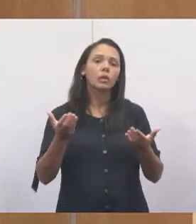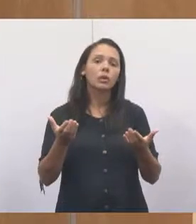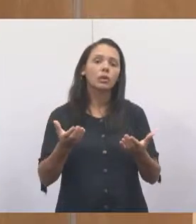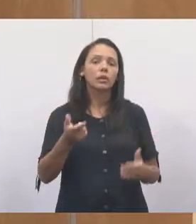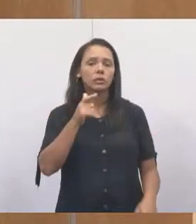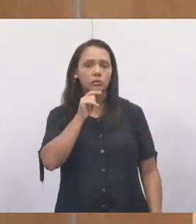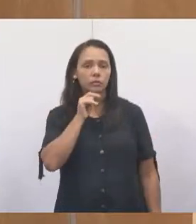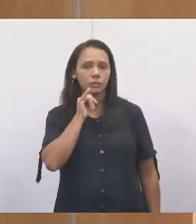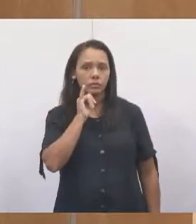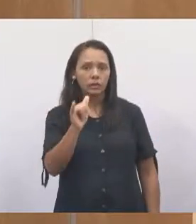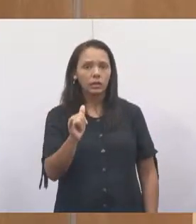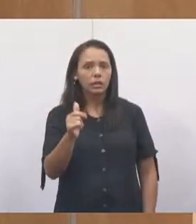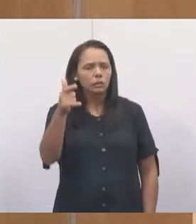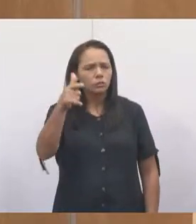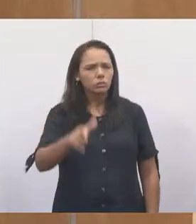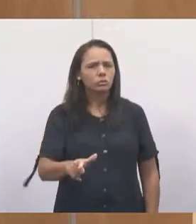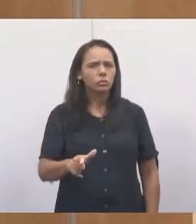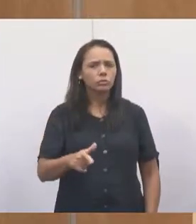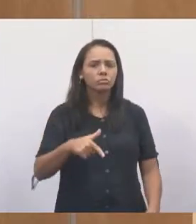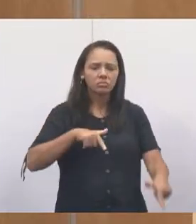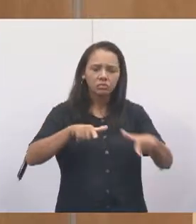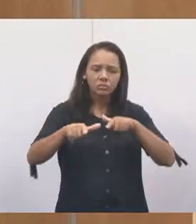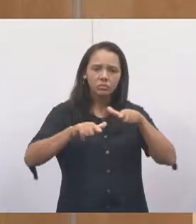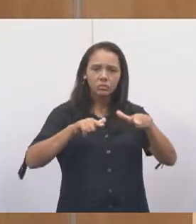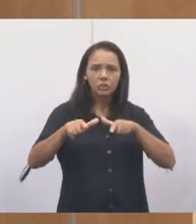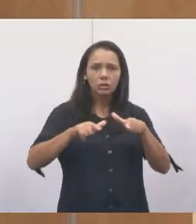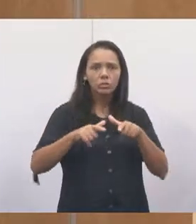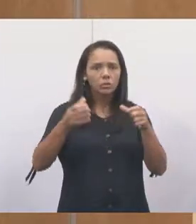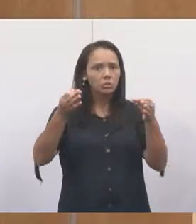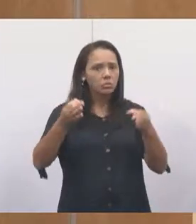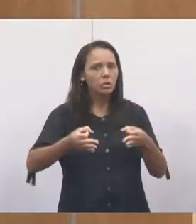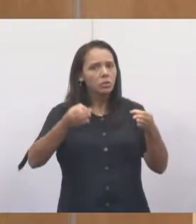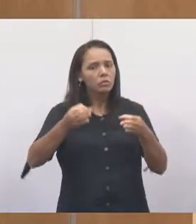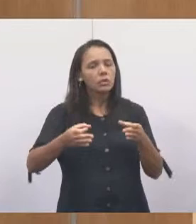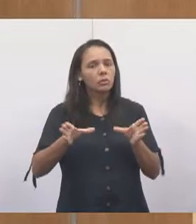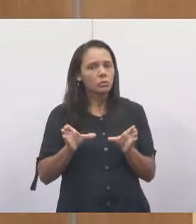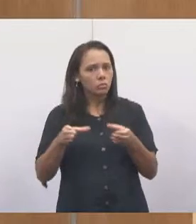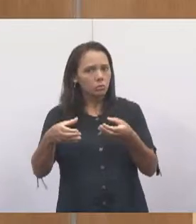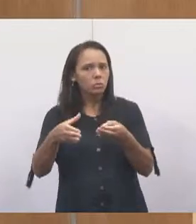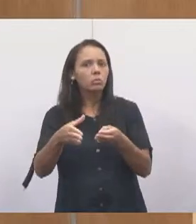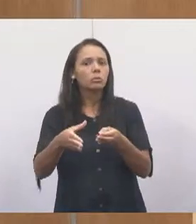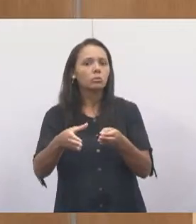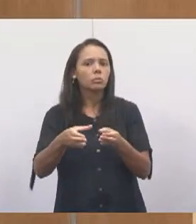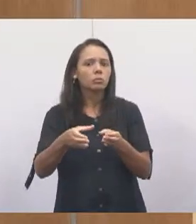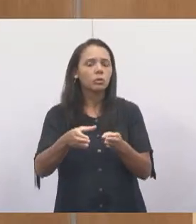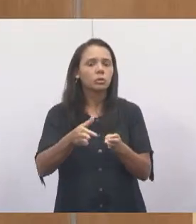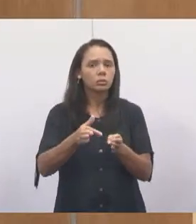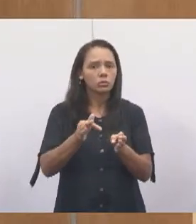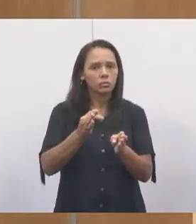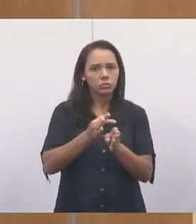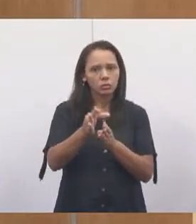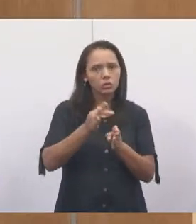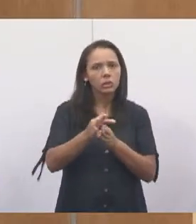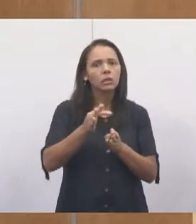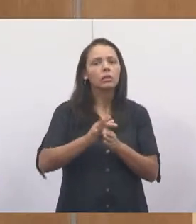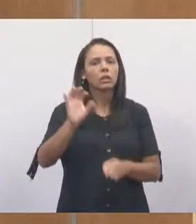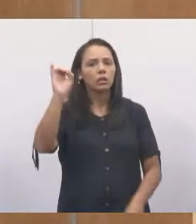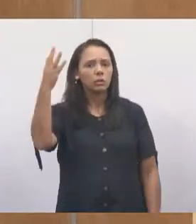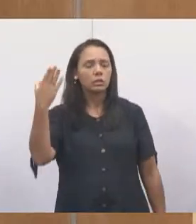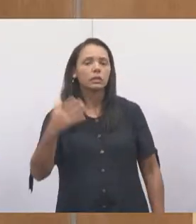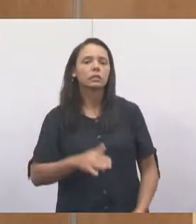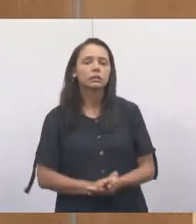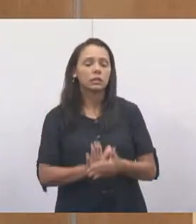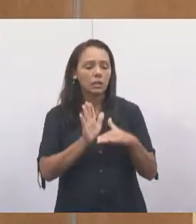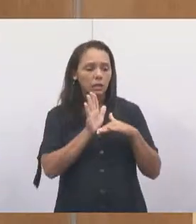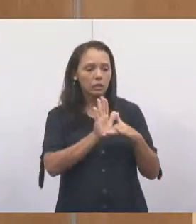belo trabalho que os conselheiros da nossa cidade eles realizam nos atendimentos às crianças e adolescentes em situação